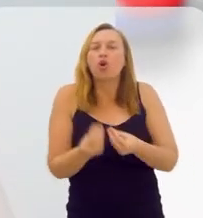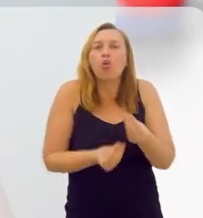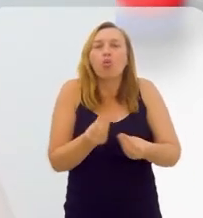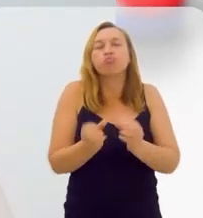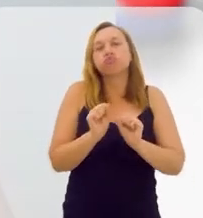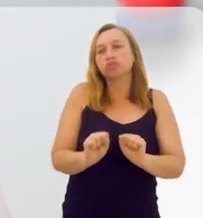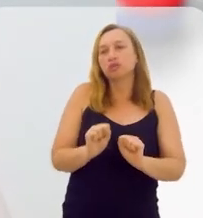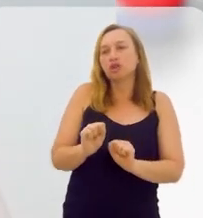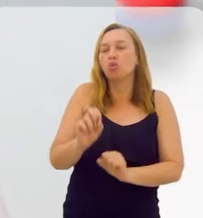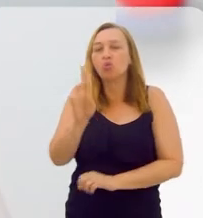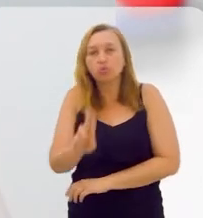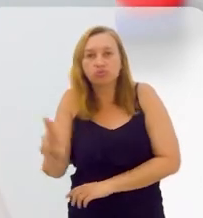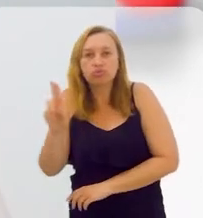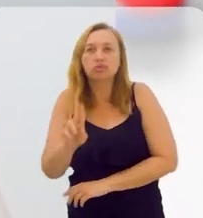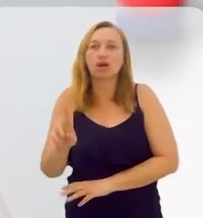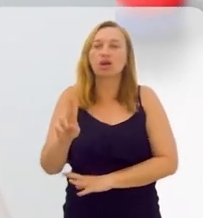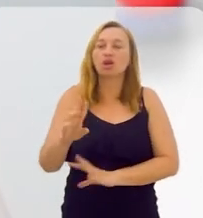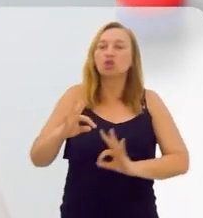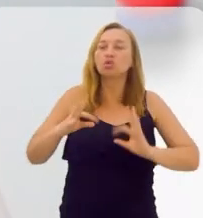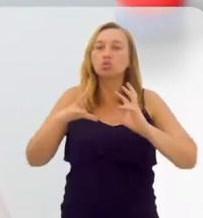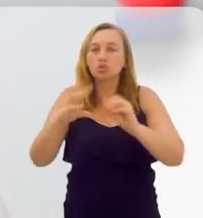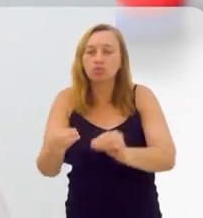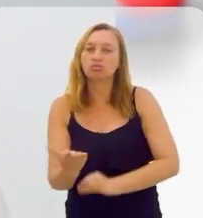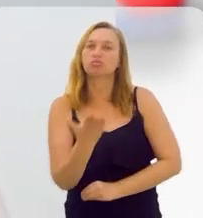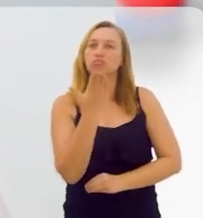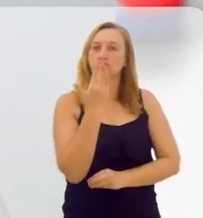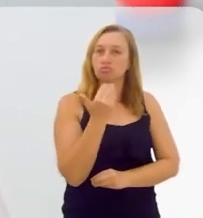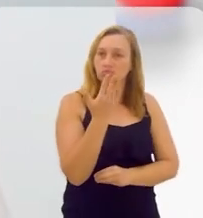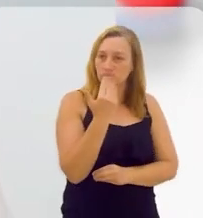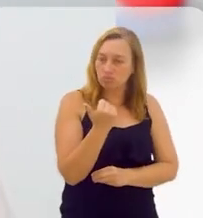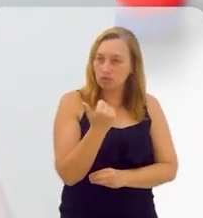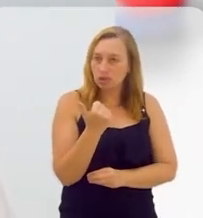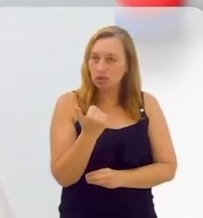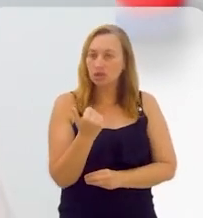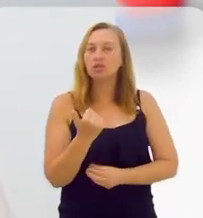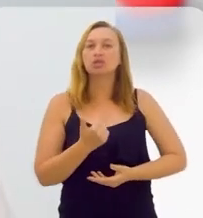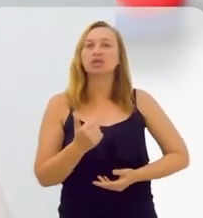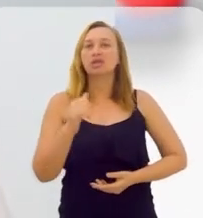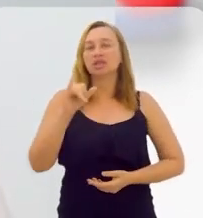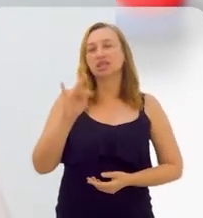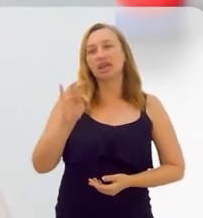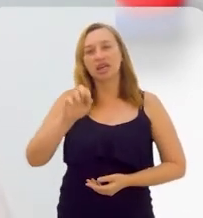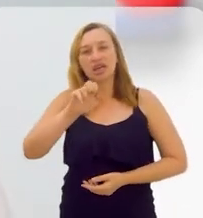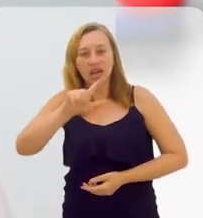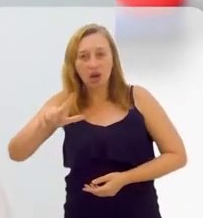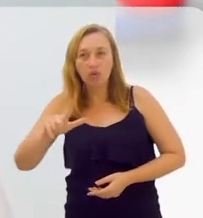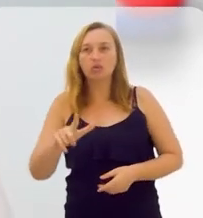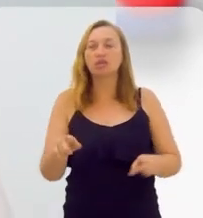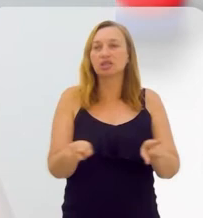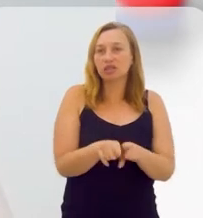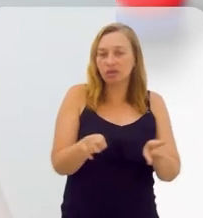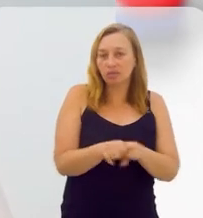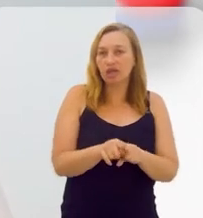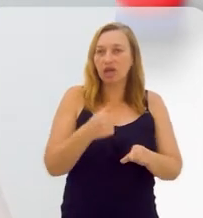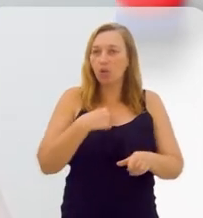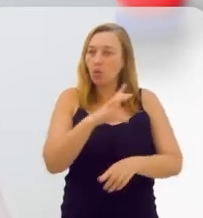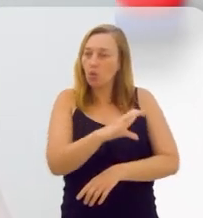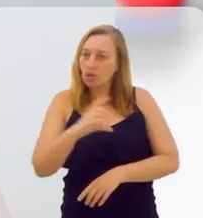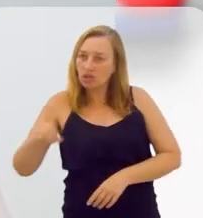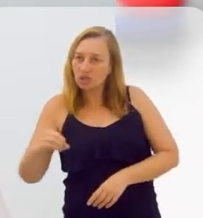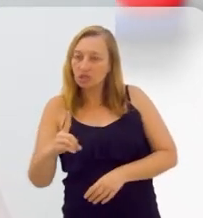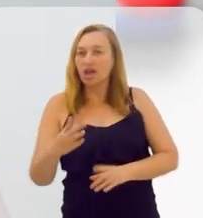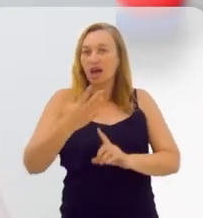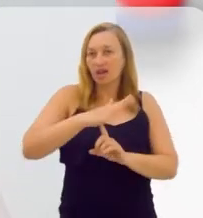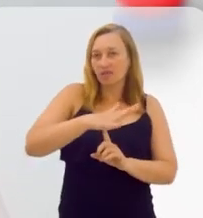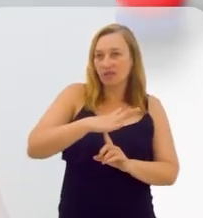Como podemos utilizar todo o alimento, né, de sua forma integral? E também estou